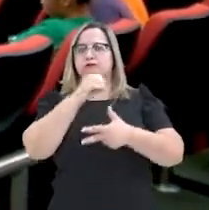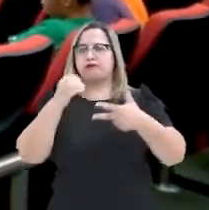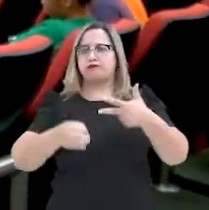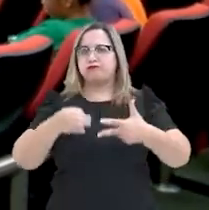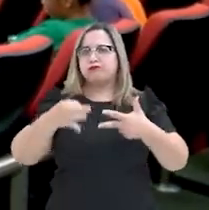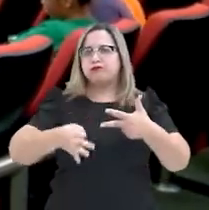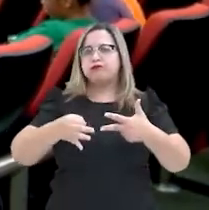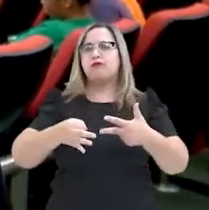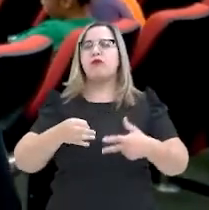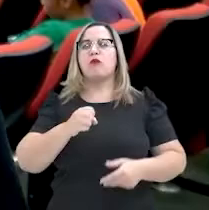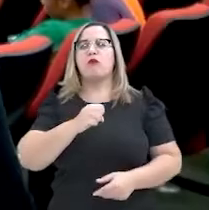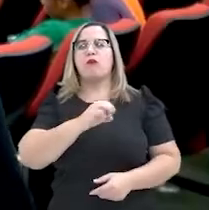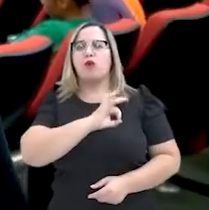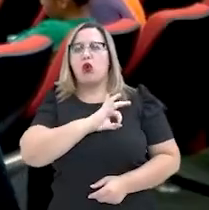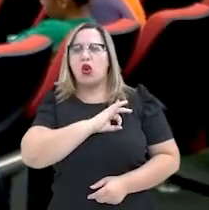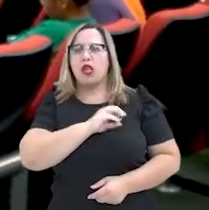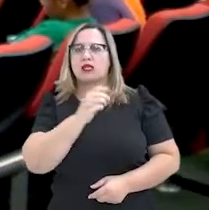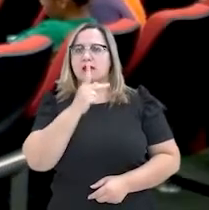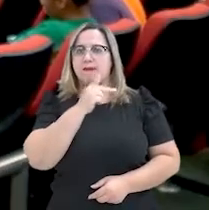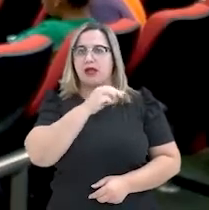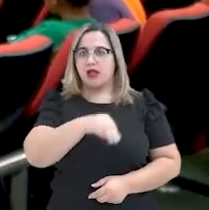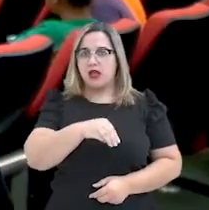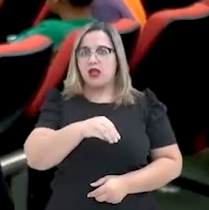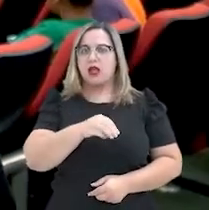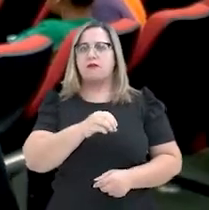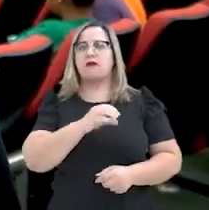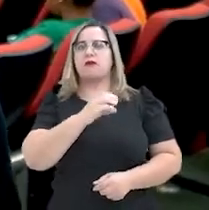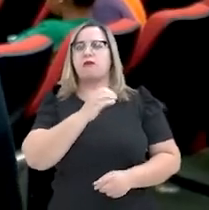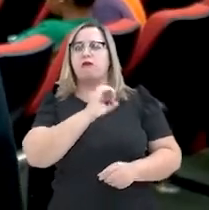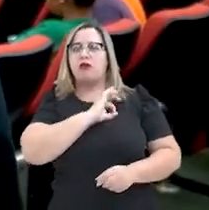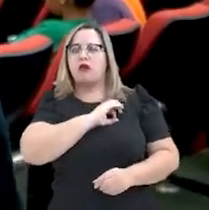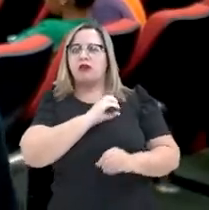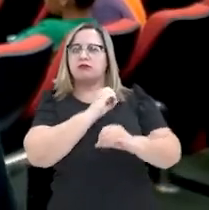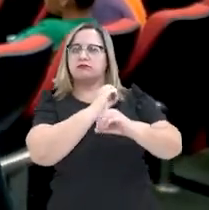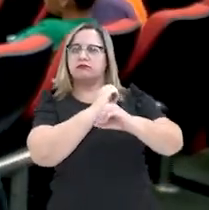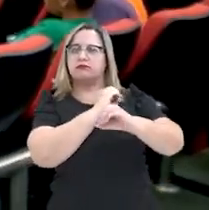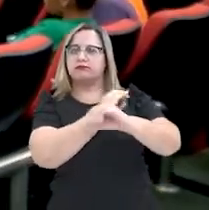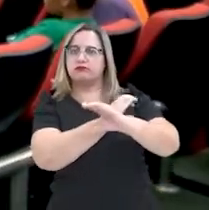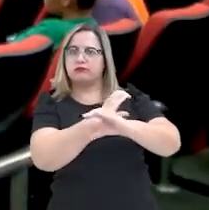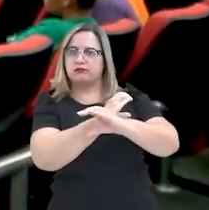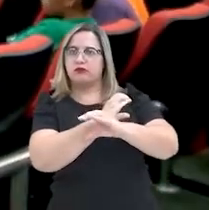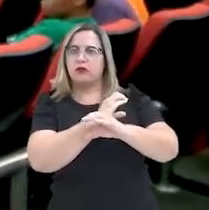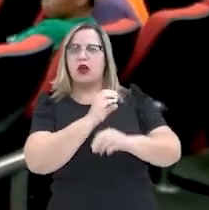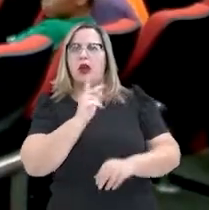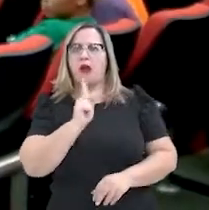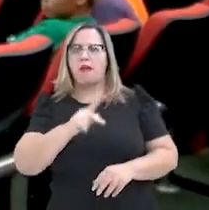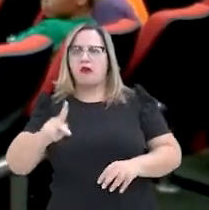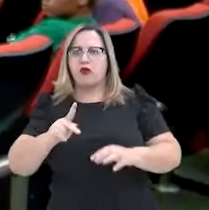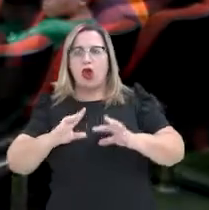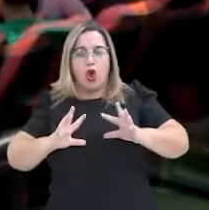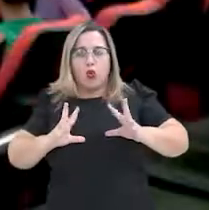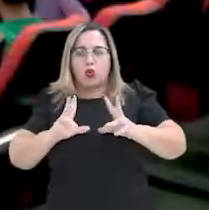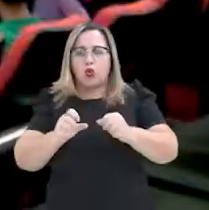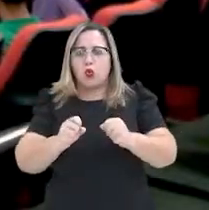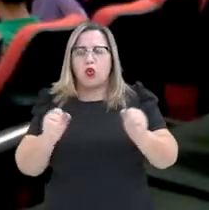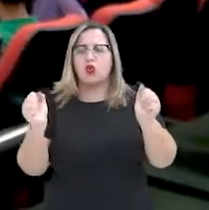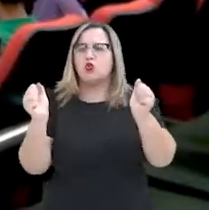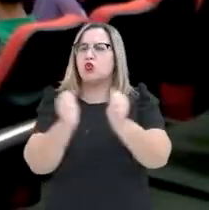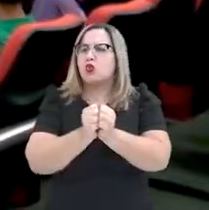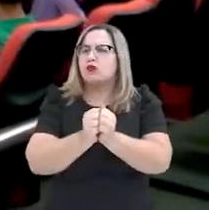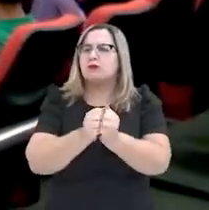Poder Judiciário, a Polícia Militar, a Polícia Civil, os professores e todos da rede estão juntos. Daqui